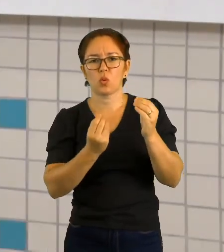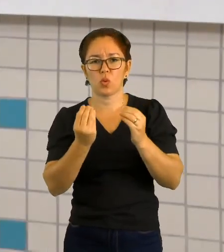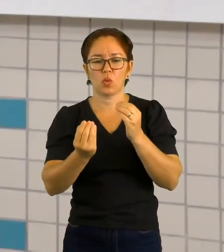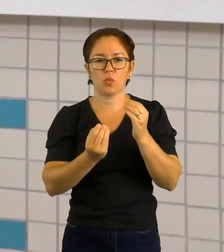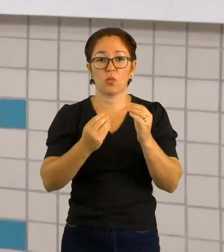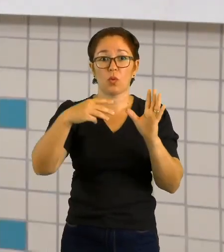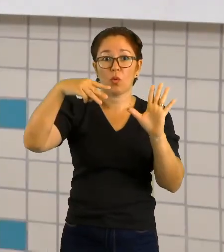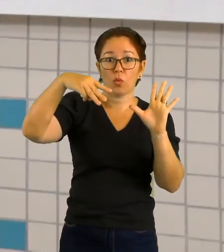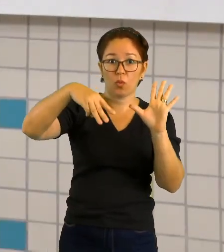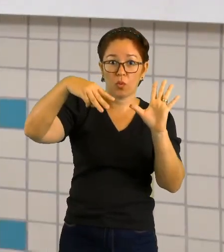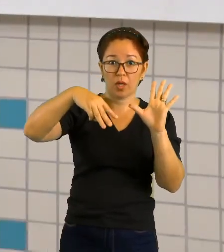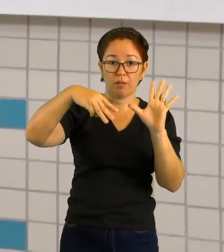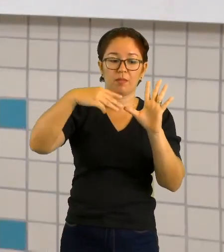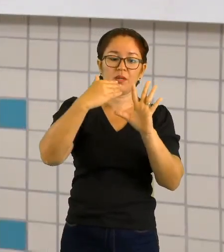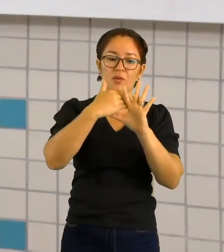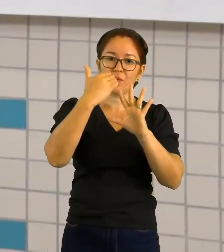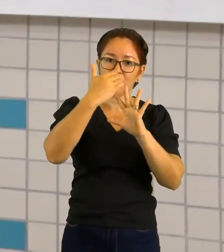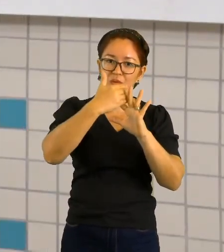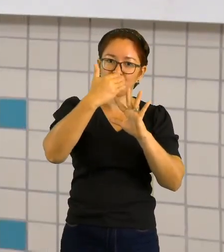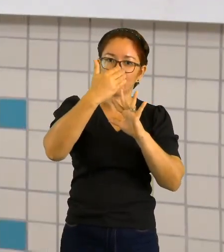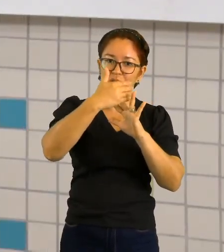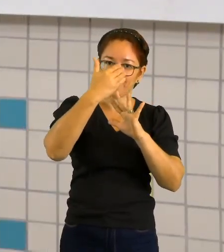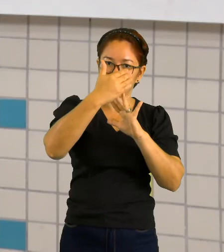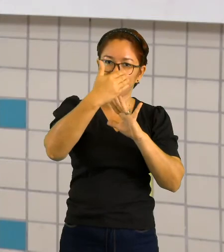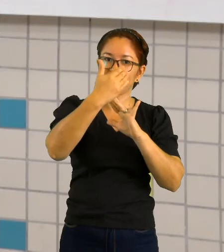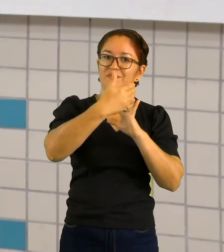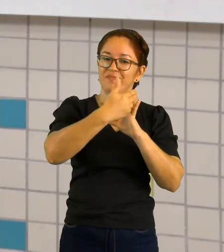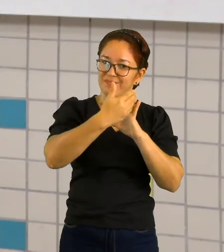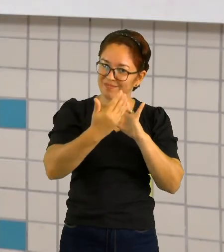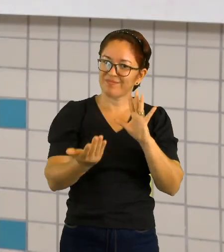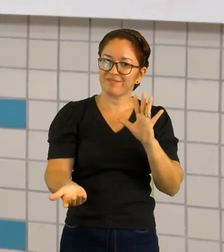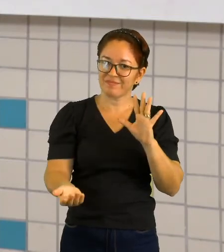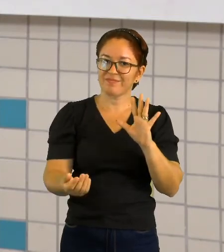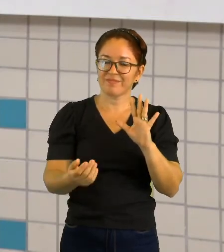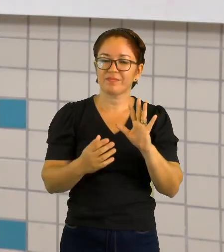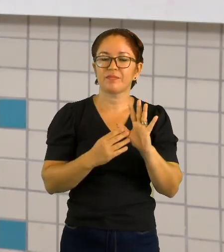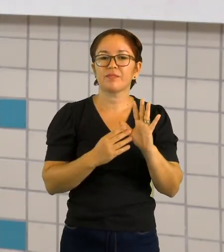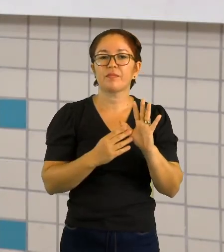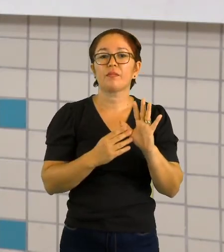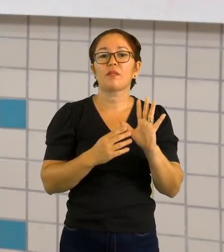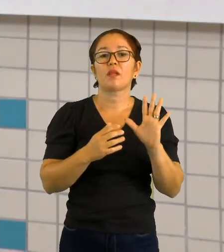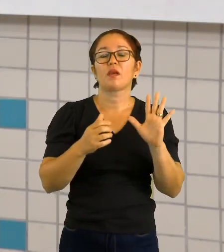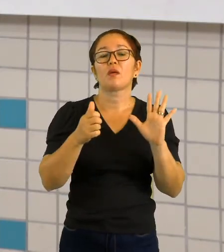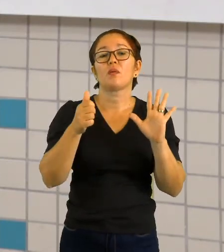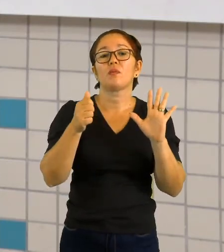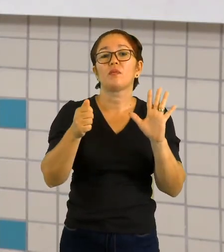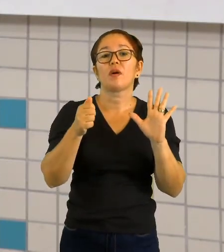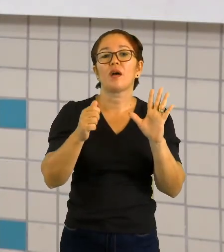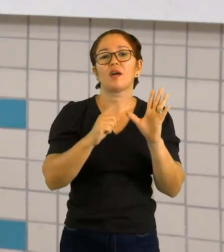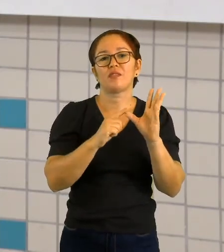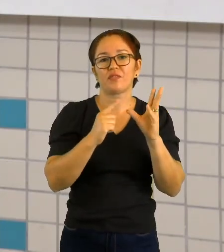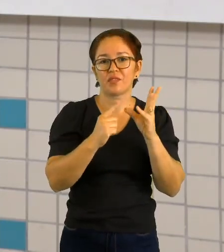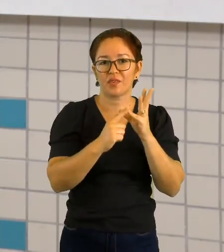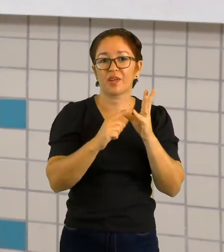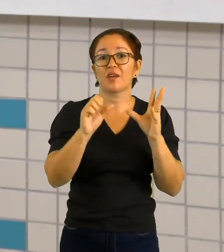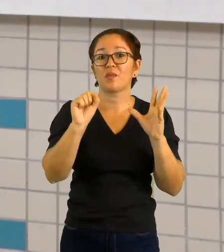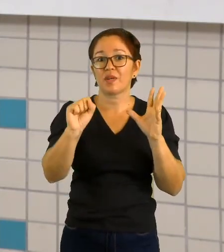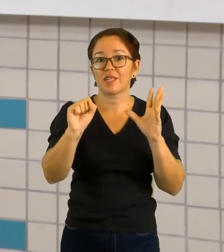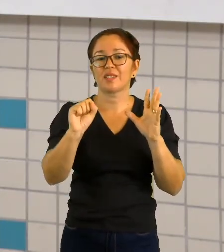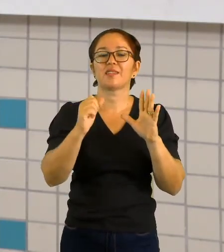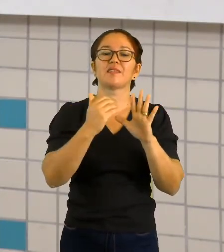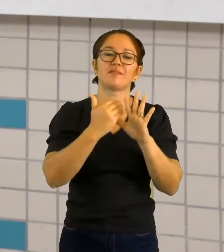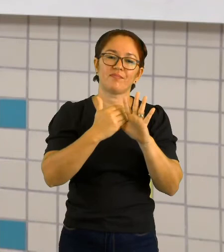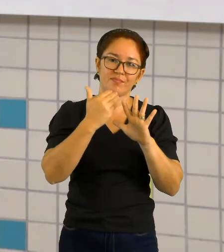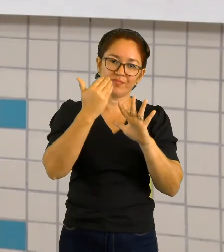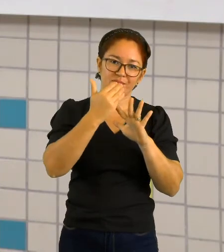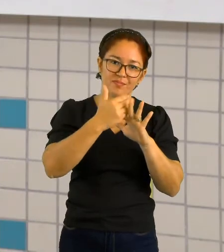quê? Vogal ou consoante? Consoante. O A, vogal, e o S? Muito